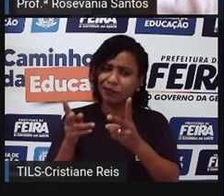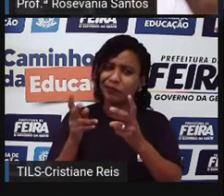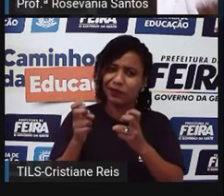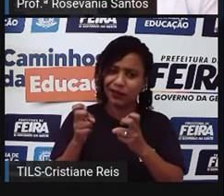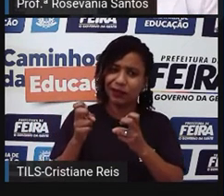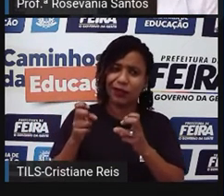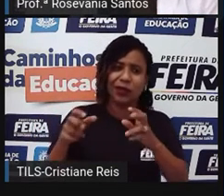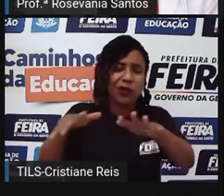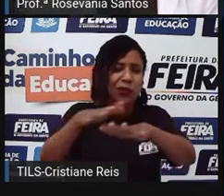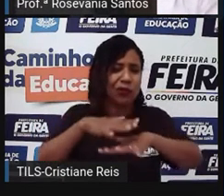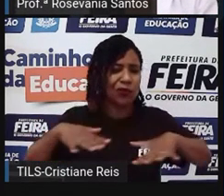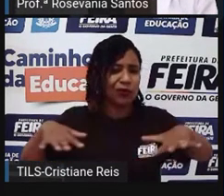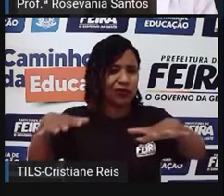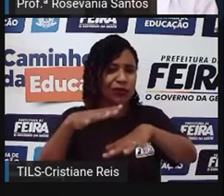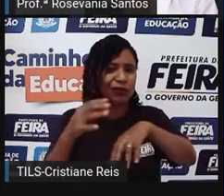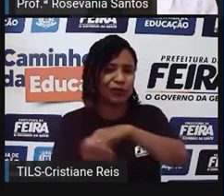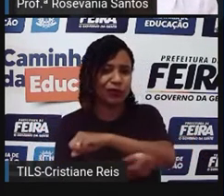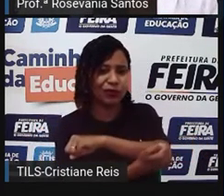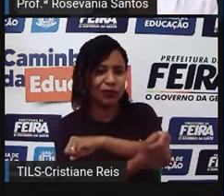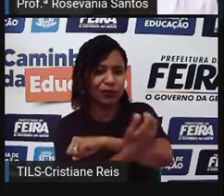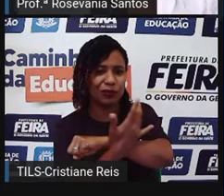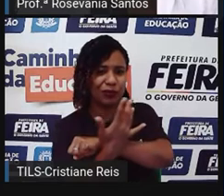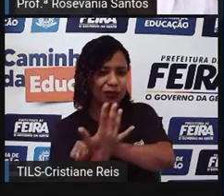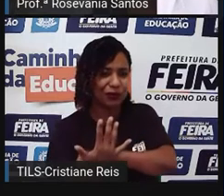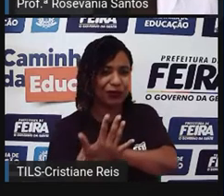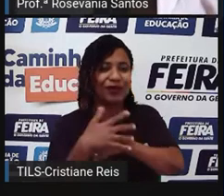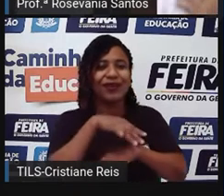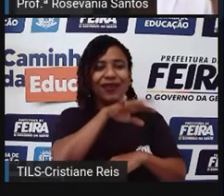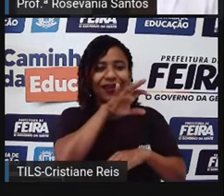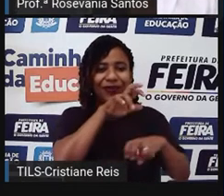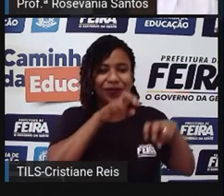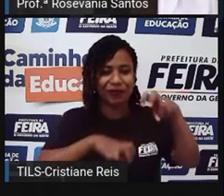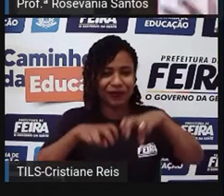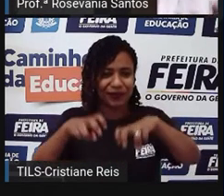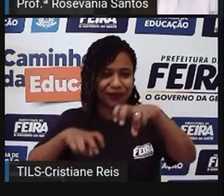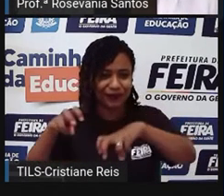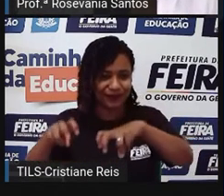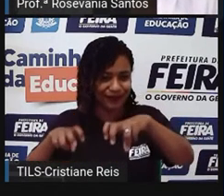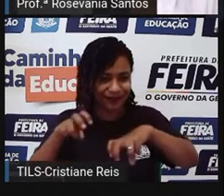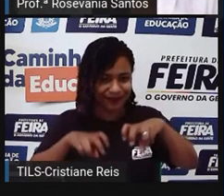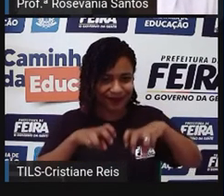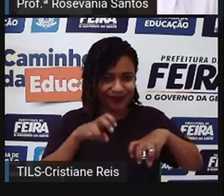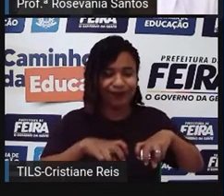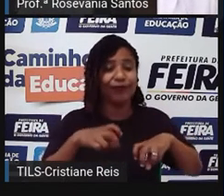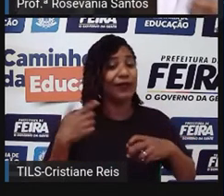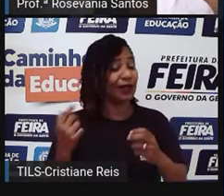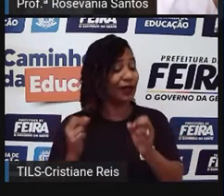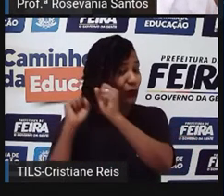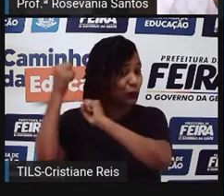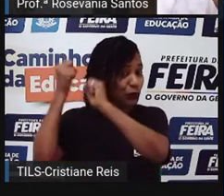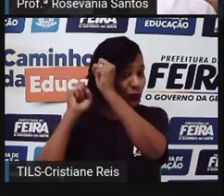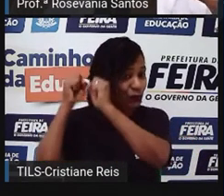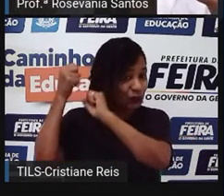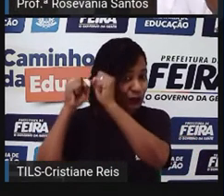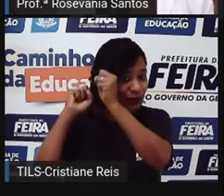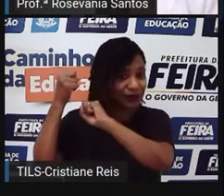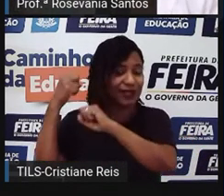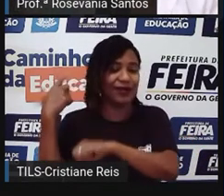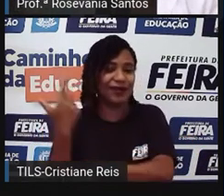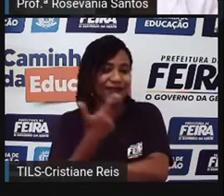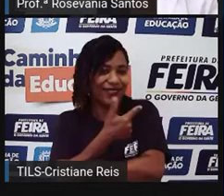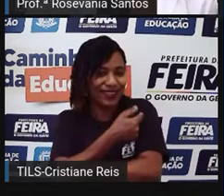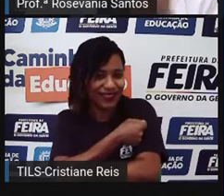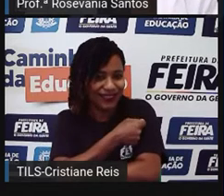para a indústria, a própria fabricação das vacinas que eu falei para vocês. Esse conhecimento ele acabou sendo, né, espalhado principalmente